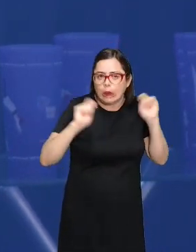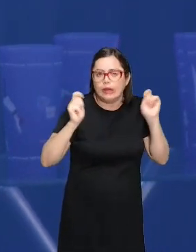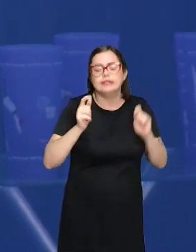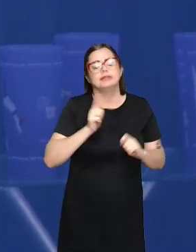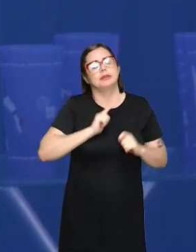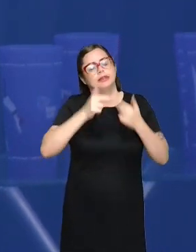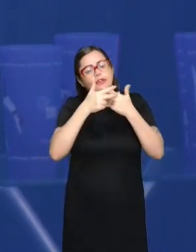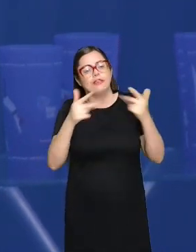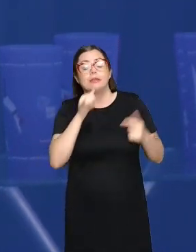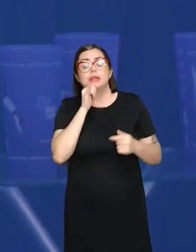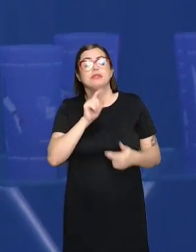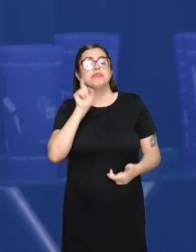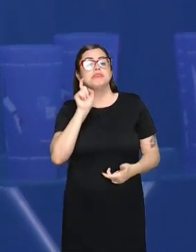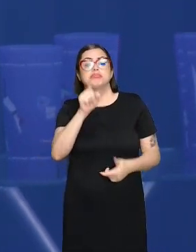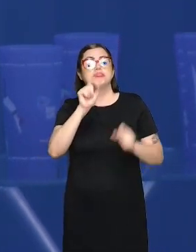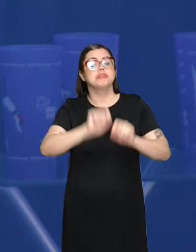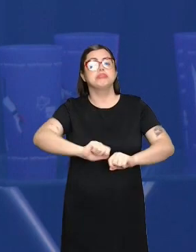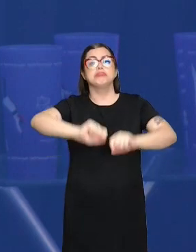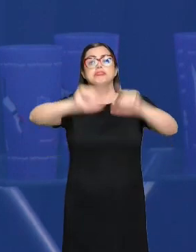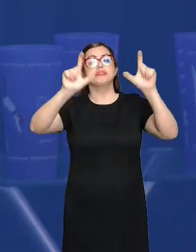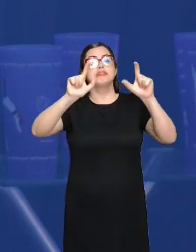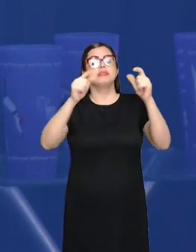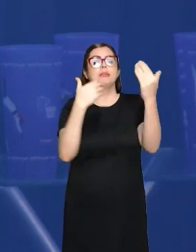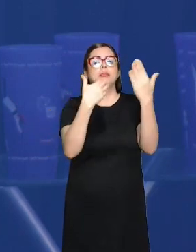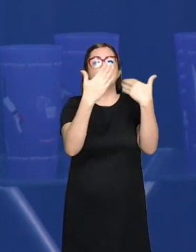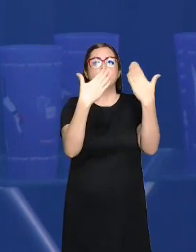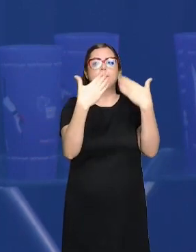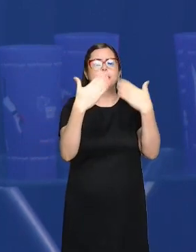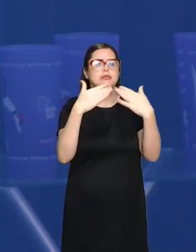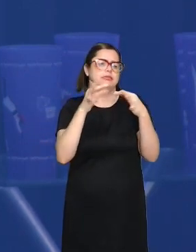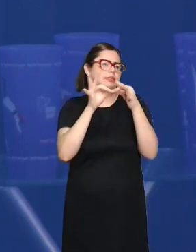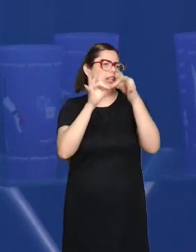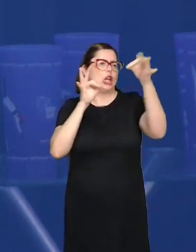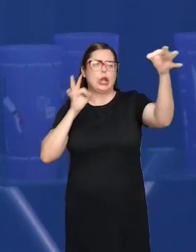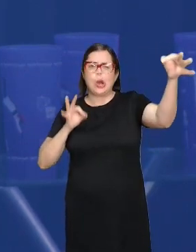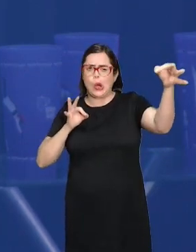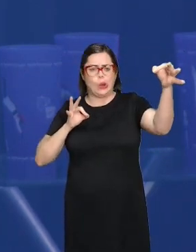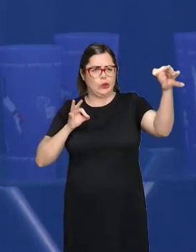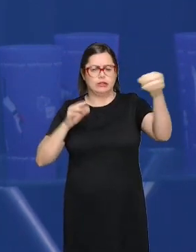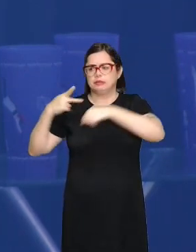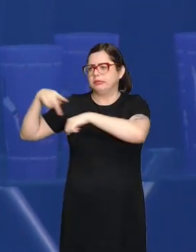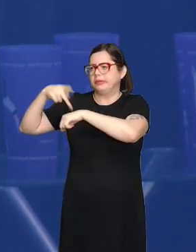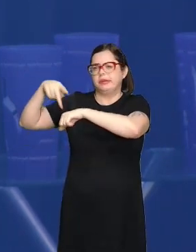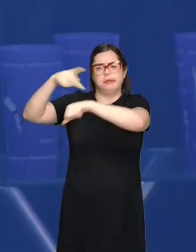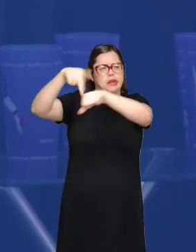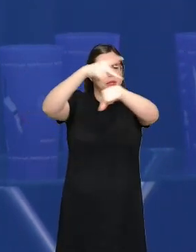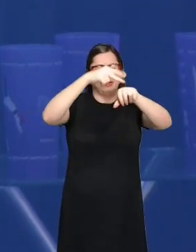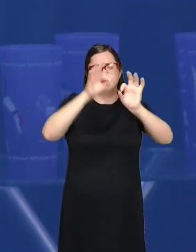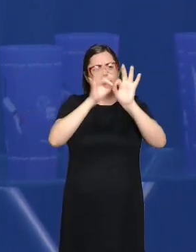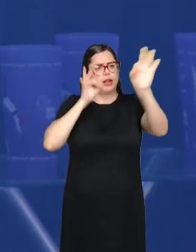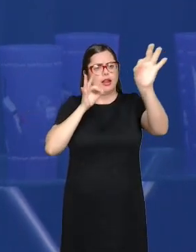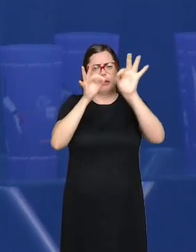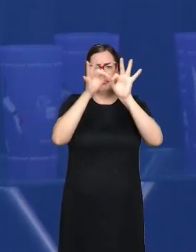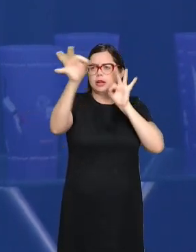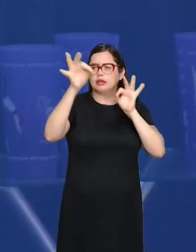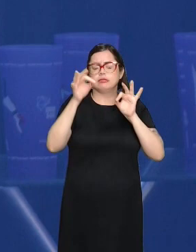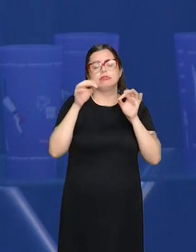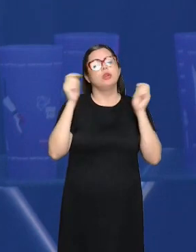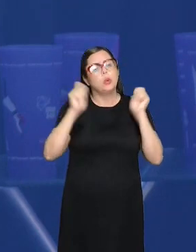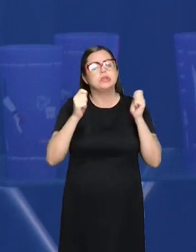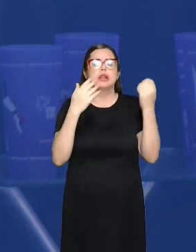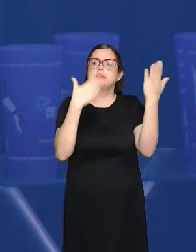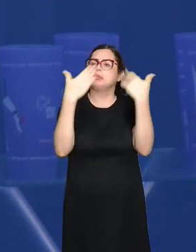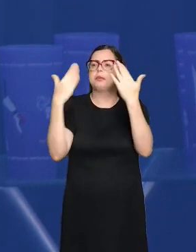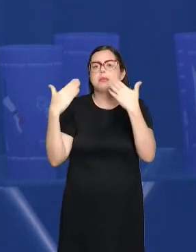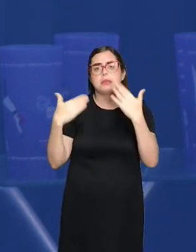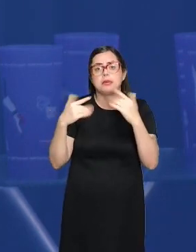simples clique, de conversar com pessoas que estão a milhares de quilômetros do local onde nós estamos, mas, ao mesmo tempo, ela criou